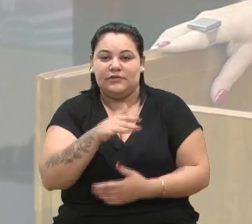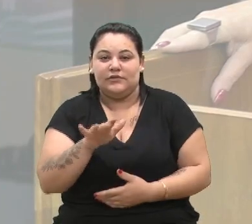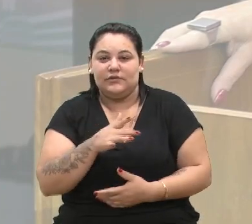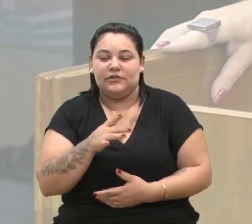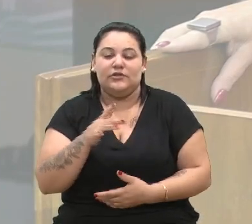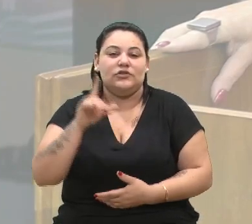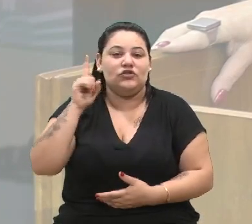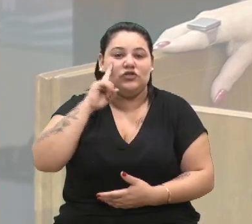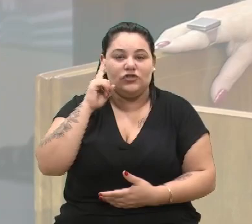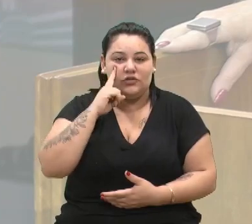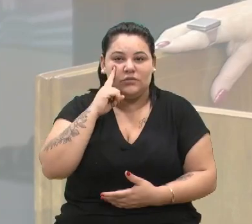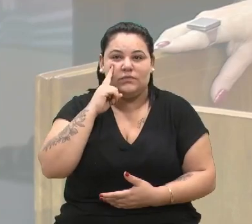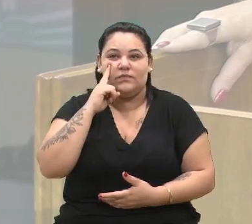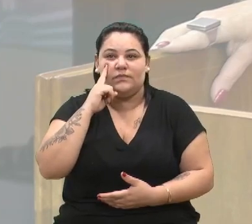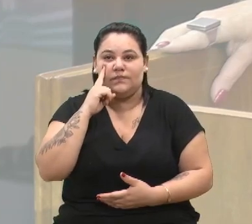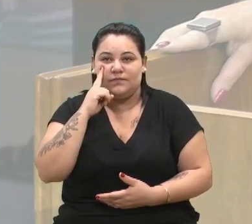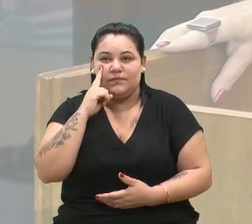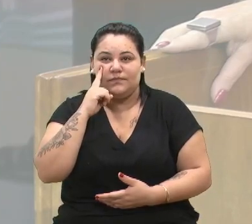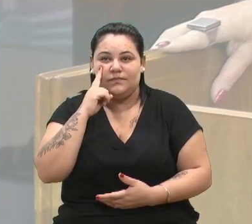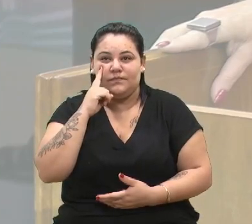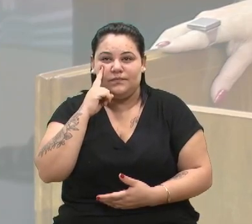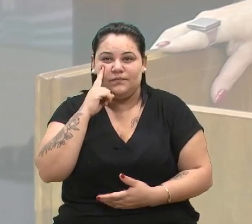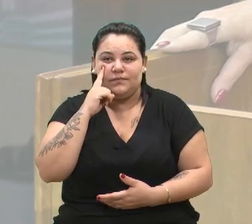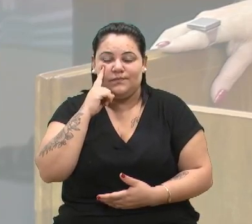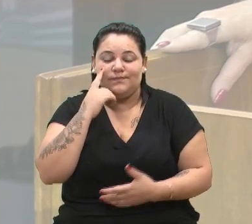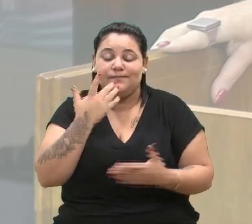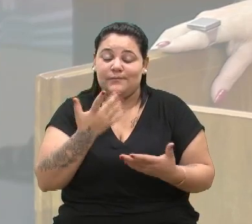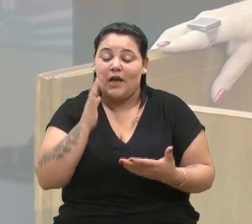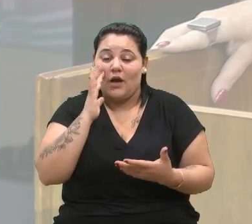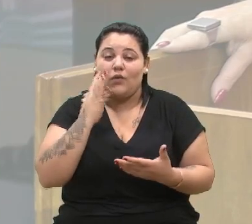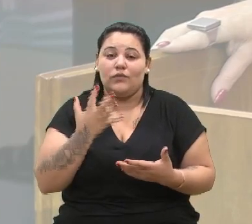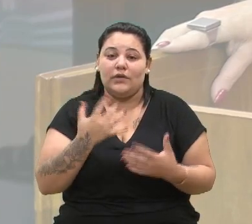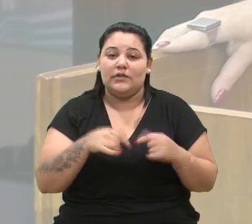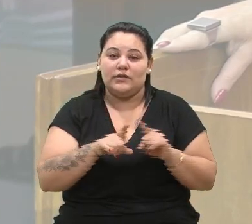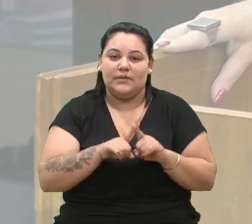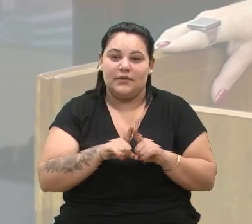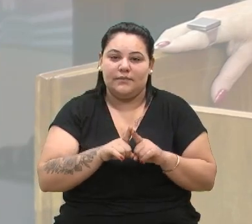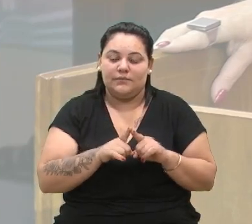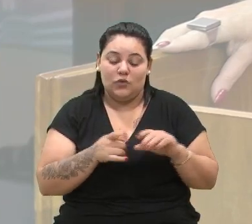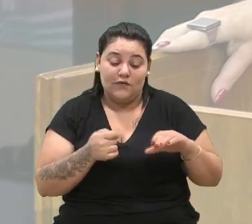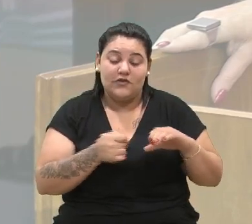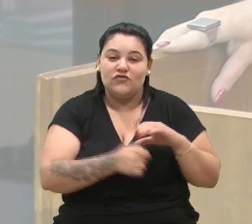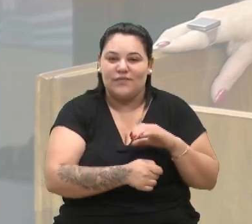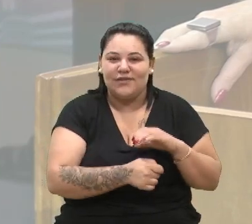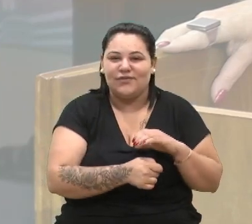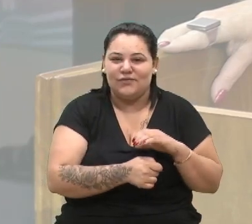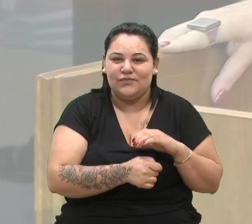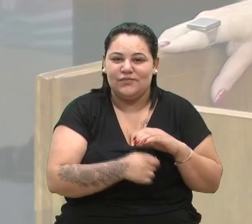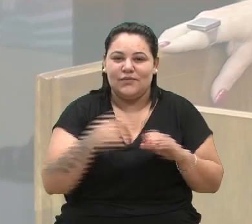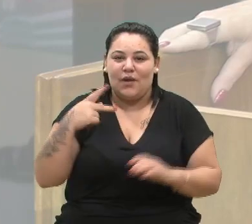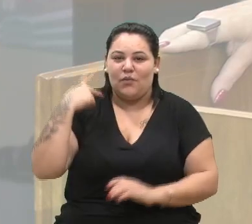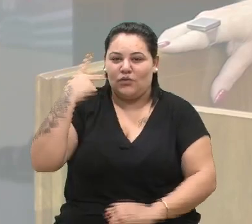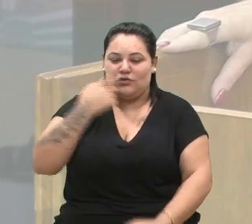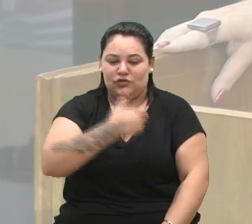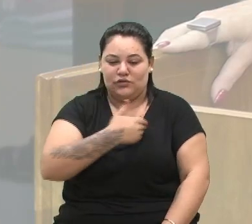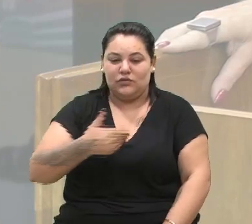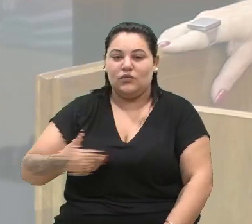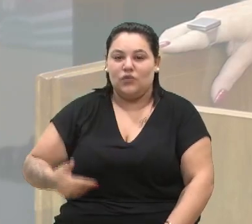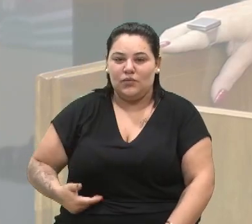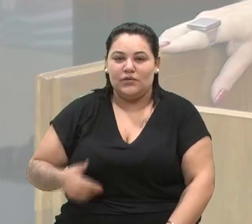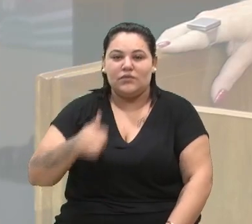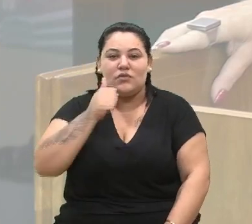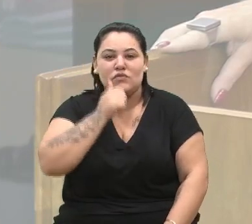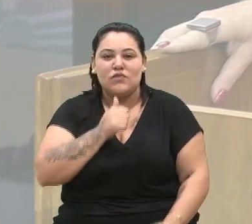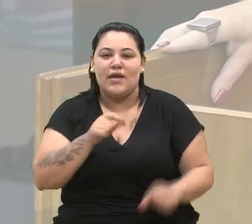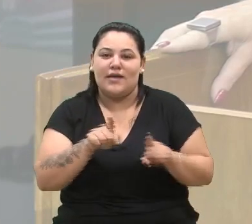no nosso cotidiano, acaba reproduzindo. O investimento para políticas públicas, para as